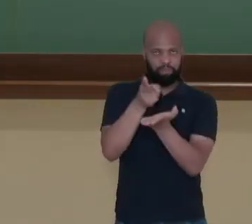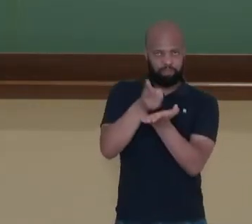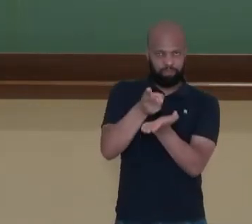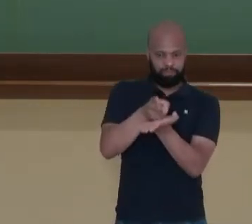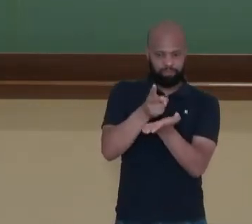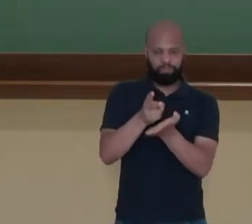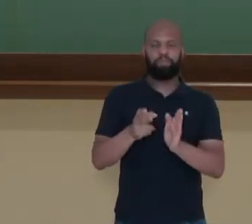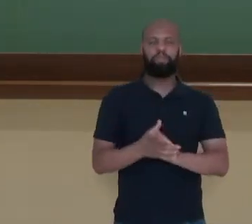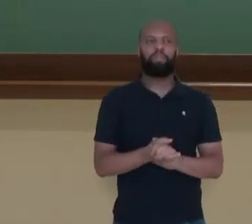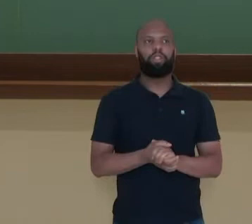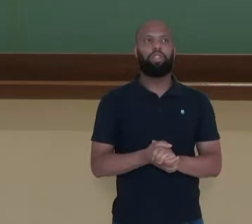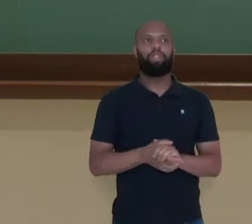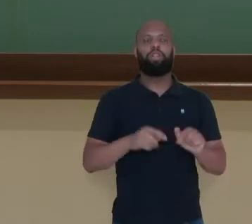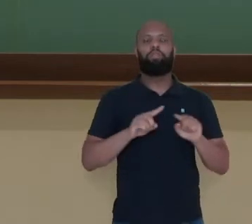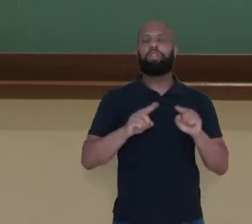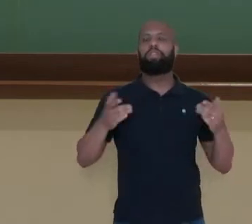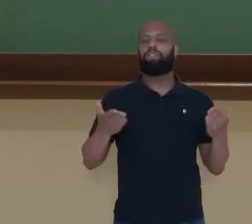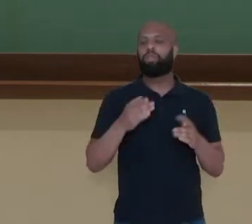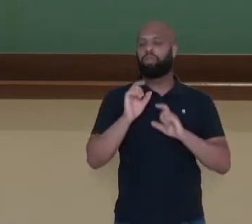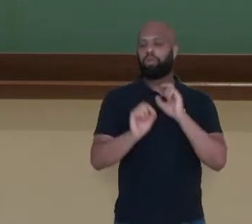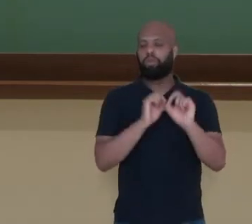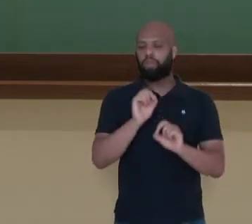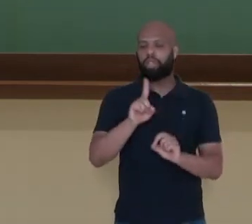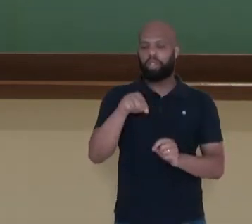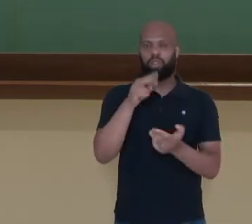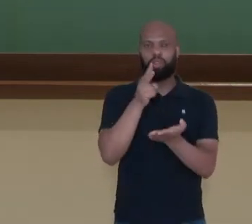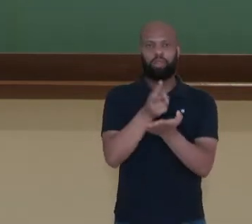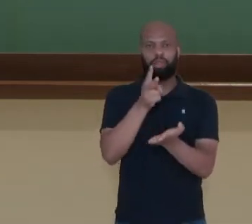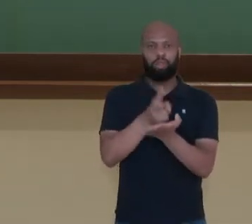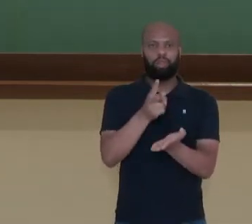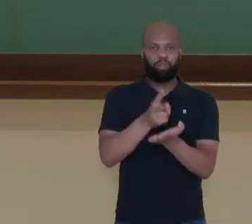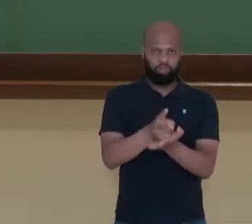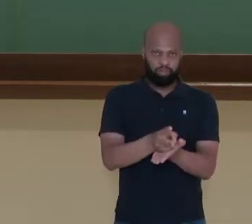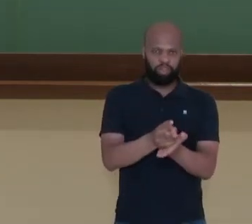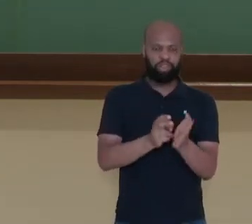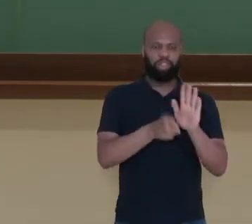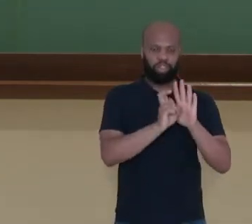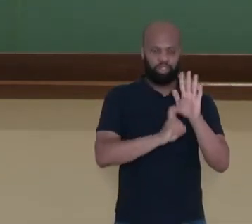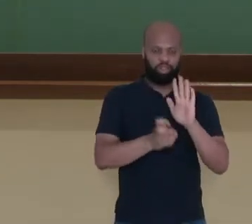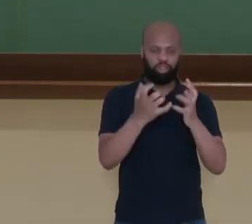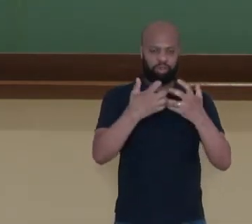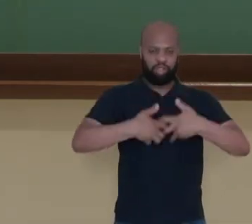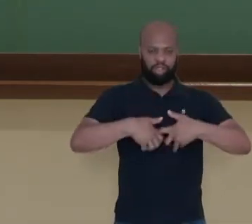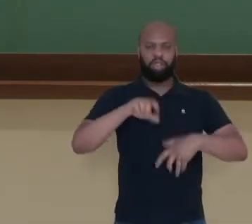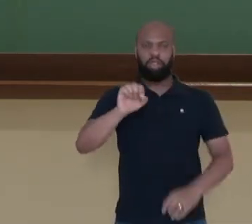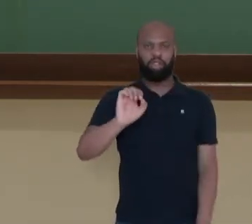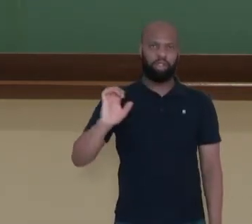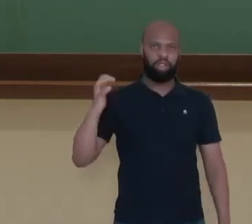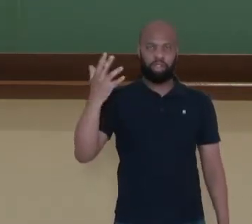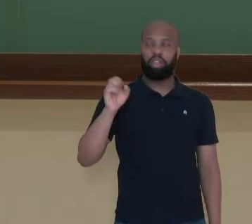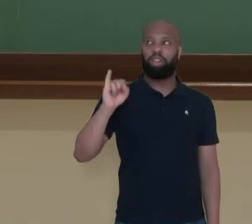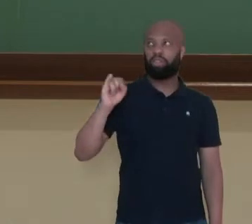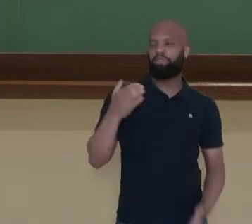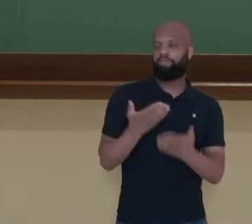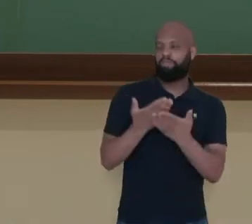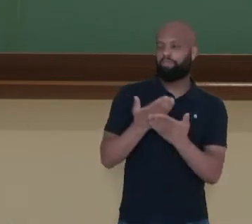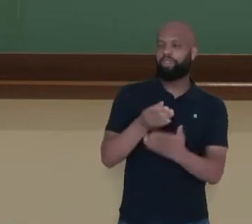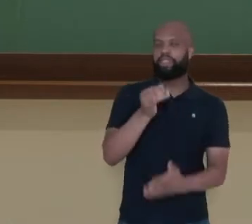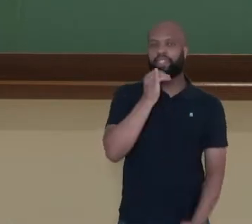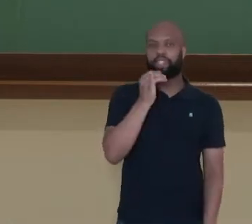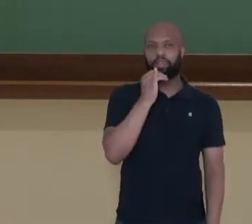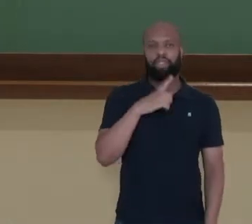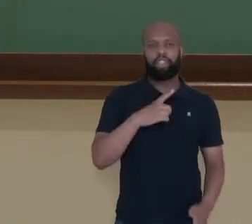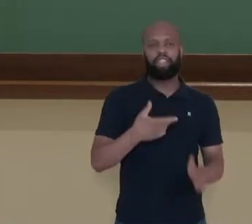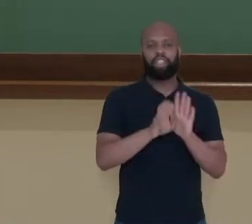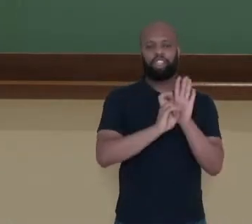equilíbrio. No caso aqui, nós vamos falar sobre a conservação da energia mecânica. Então, o que está acontecendo? Quando a gente fala que a energia